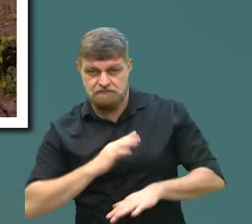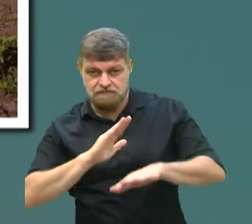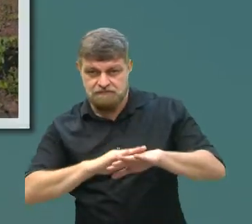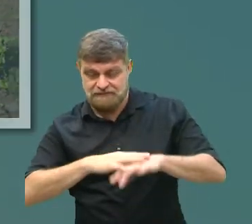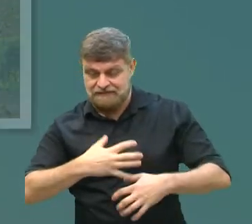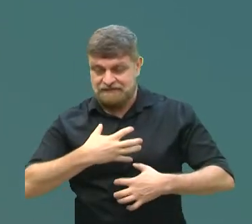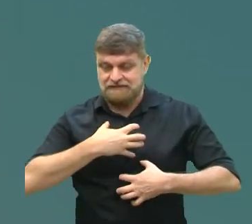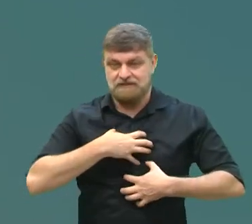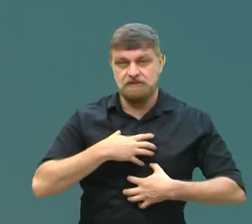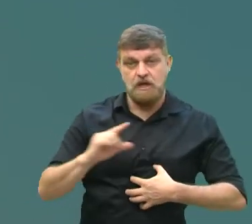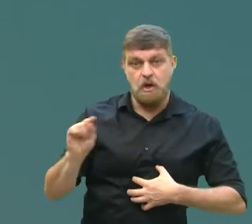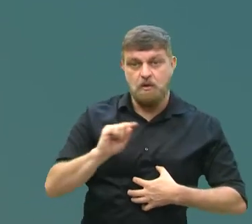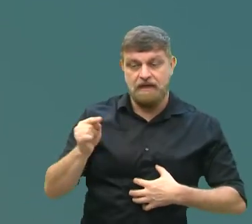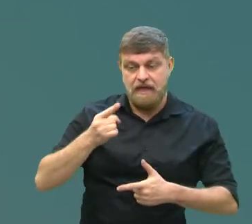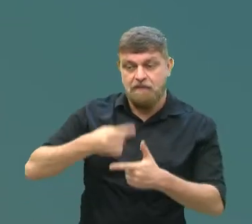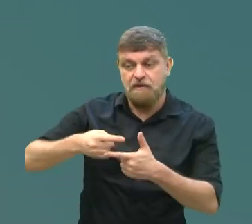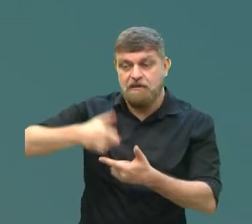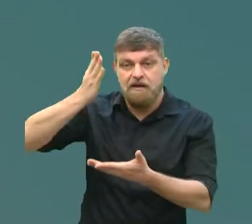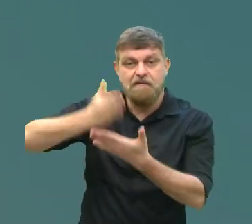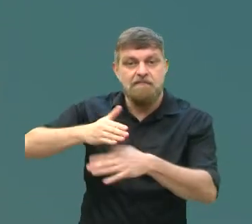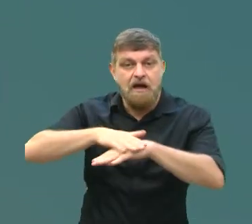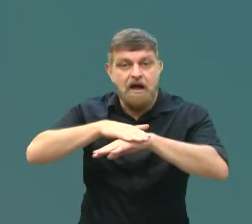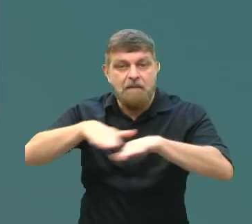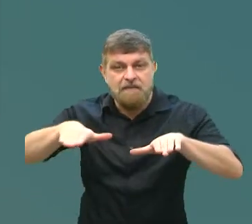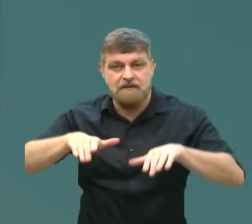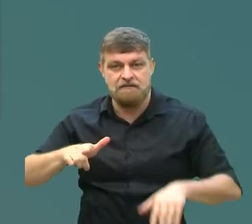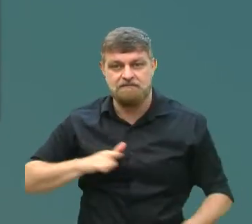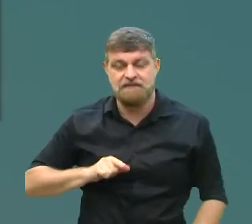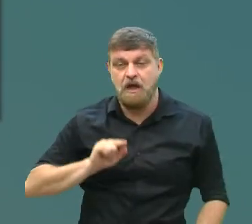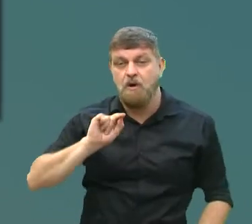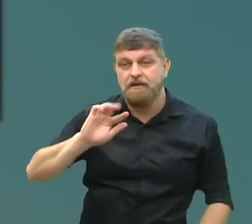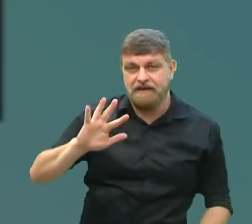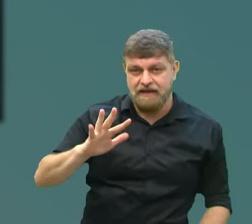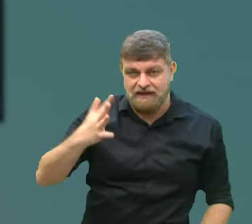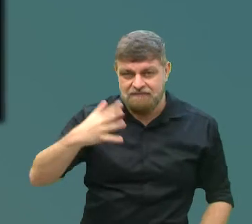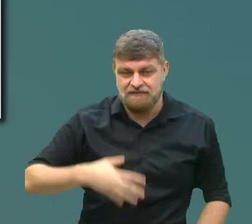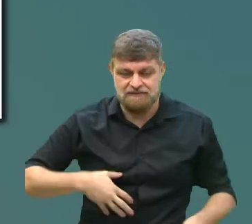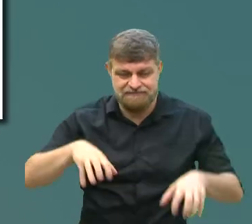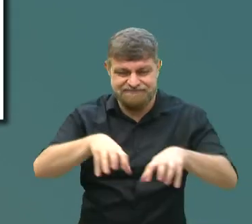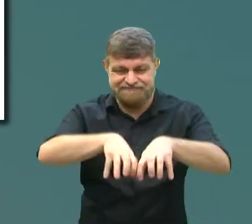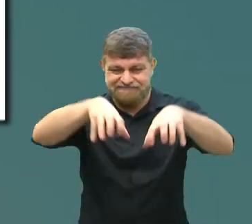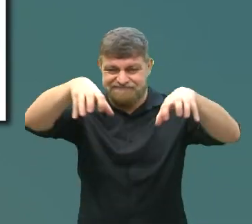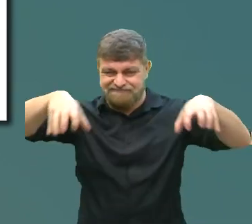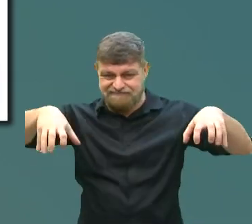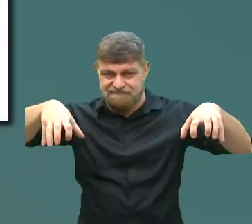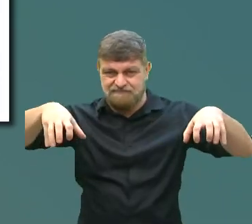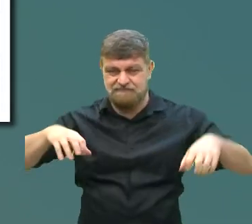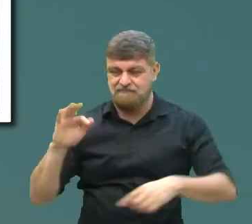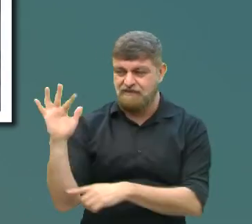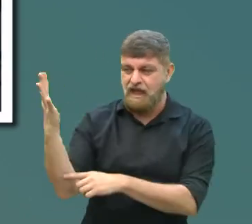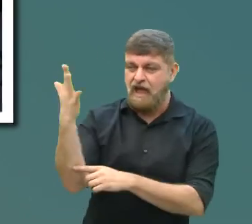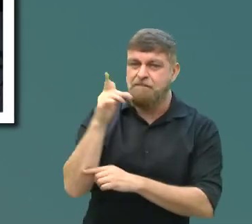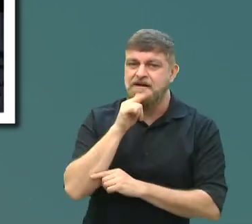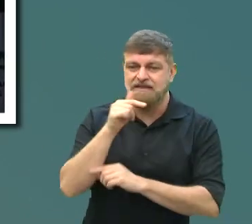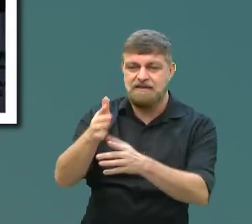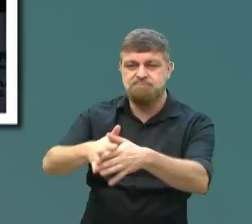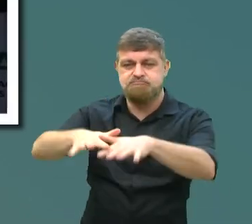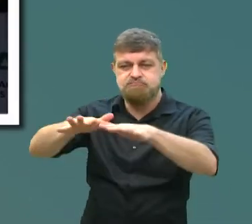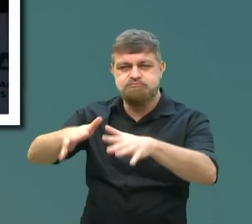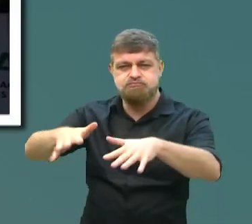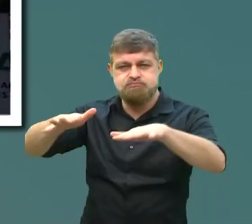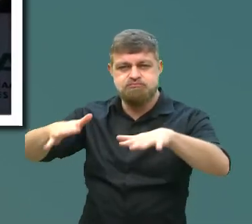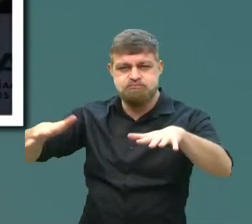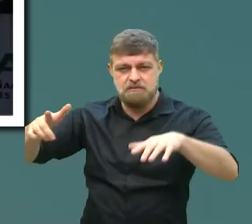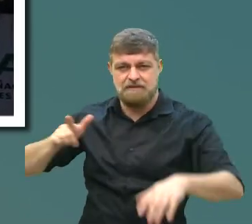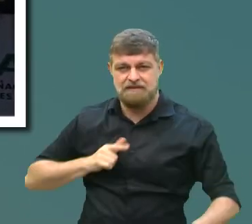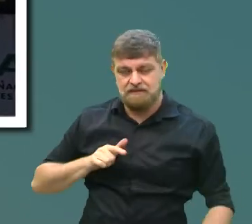talvez, uma solução para um dos principais fatores de fragmentação da Mata Atlântica. Né? Nós temos a Mata